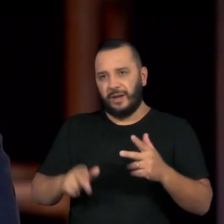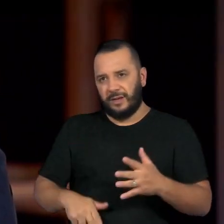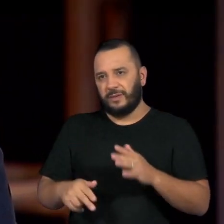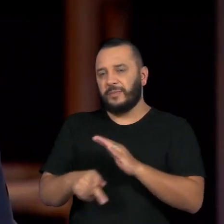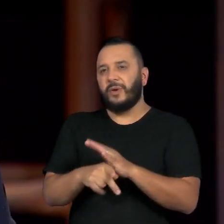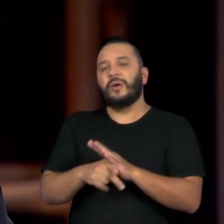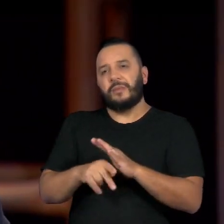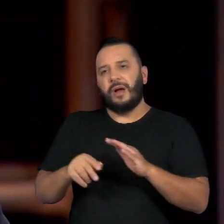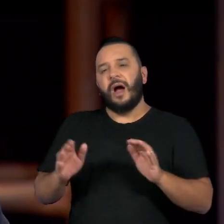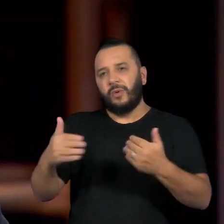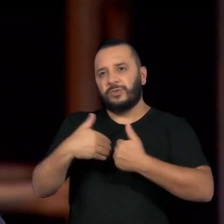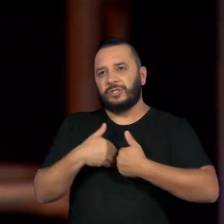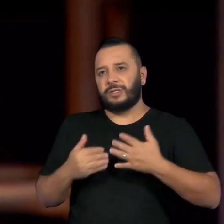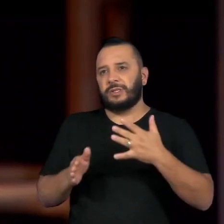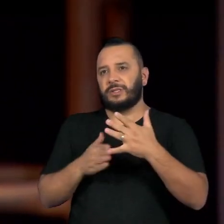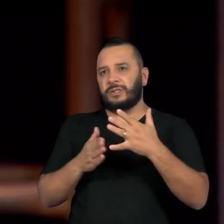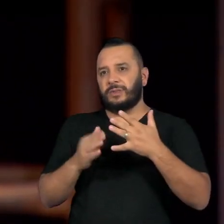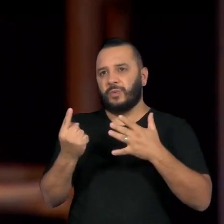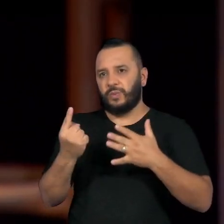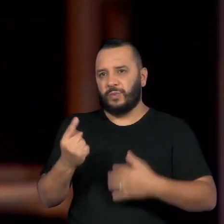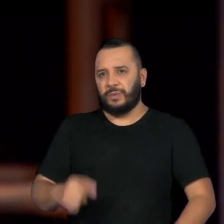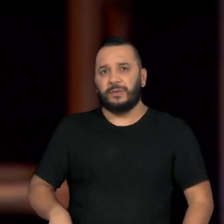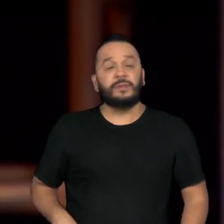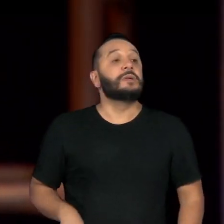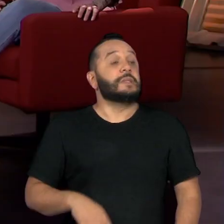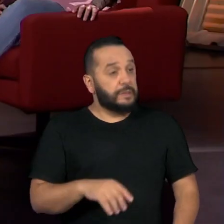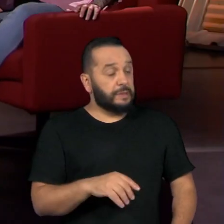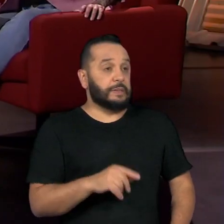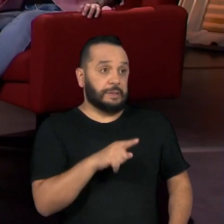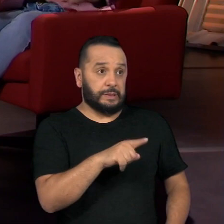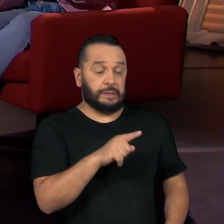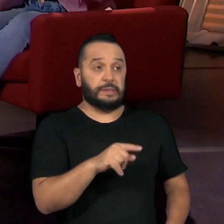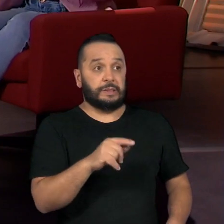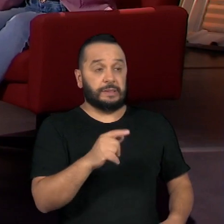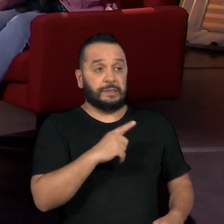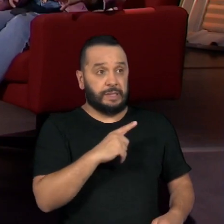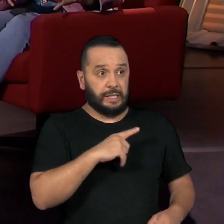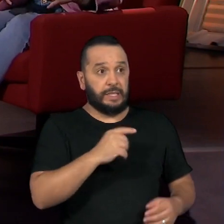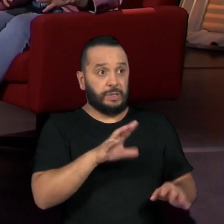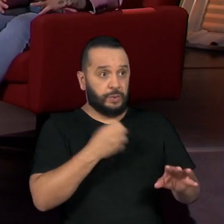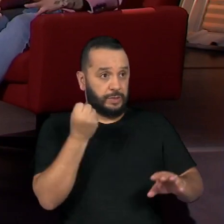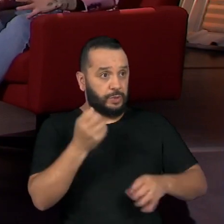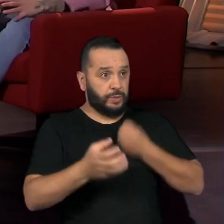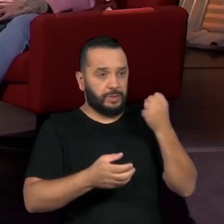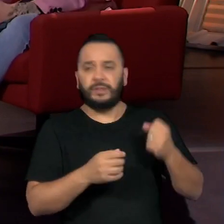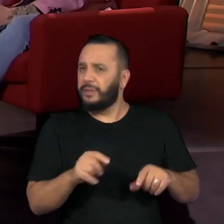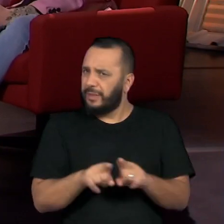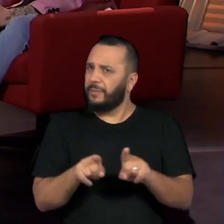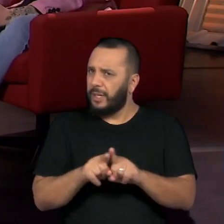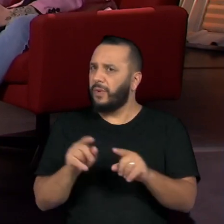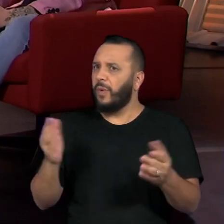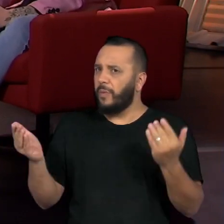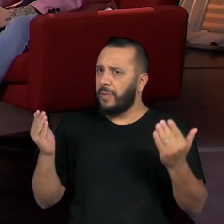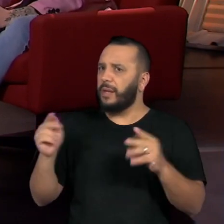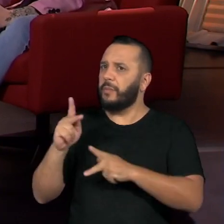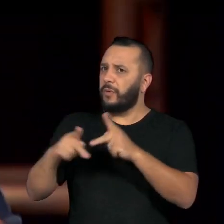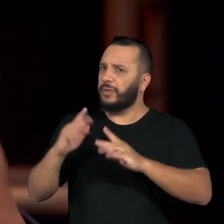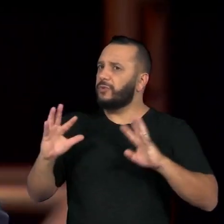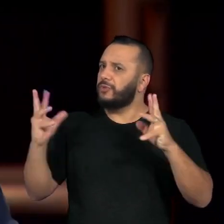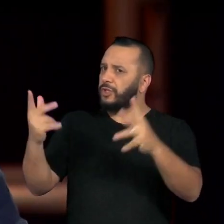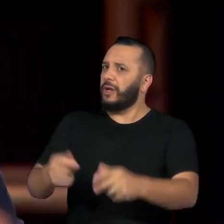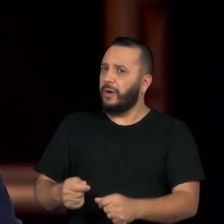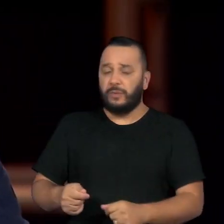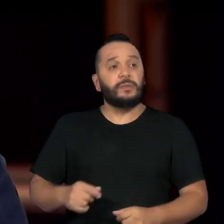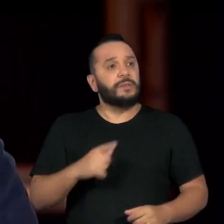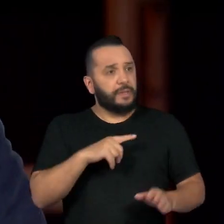em comparação com outras, né, faixas da mesma... Exato, e são altas comparada à população geral com também. a população em geral. E são pesquisas